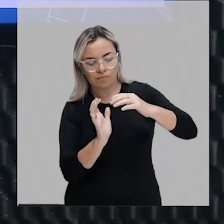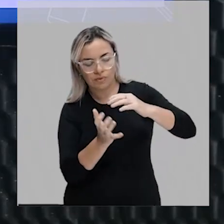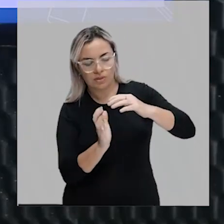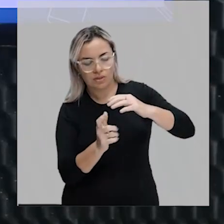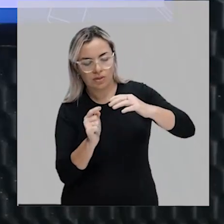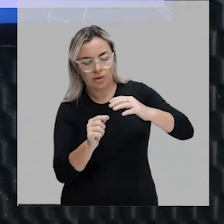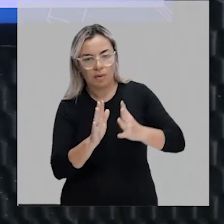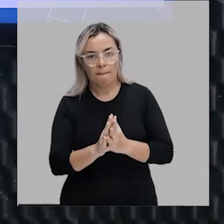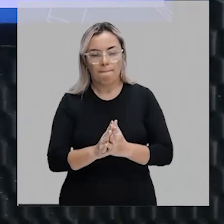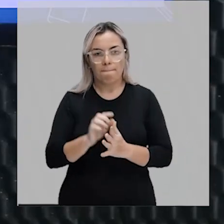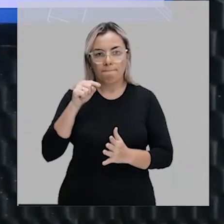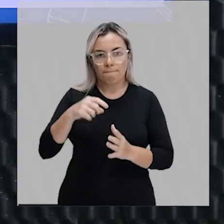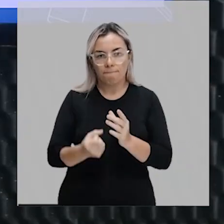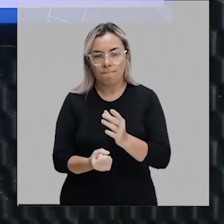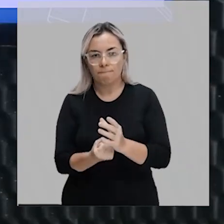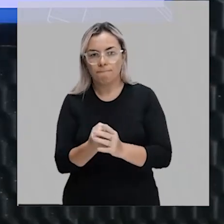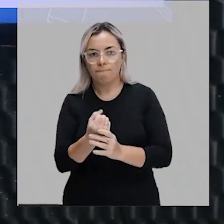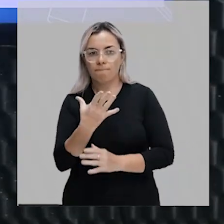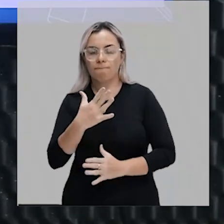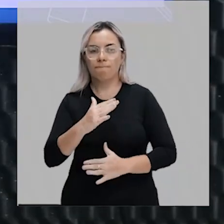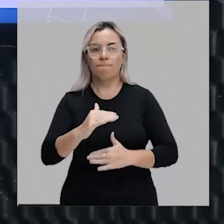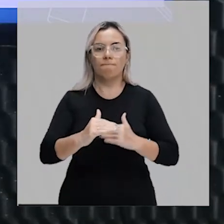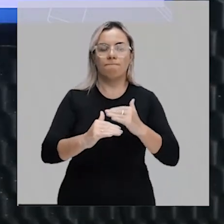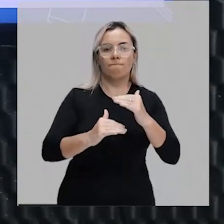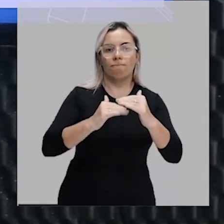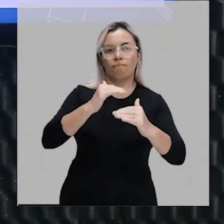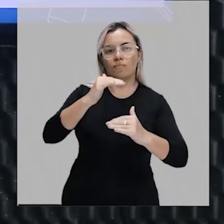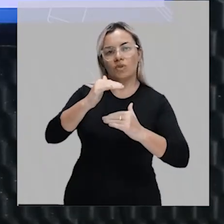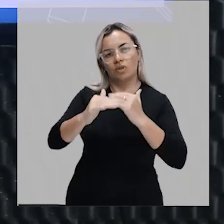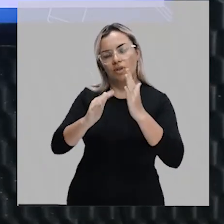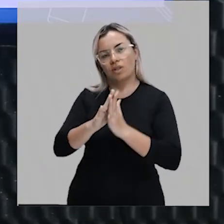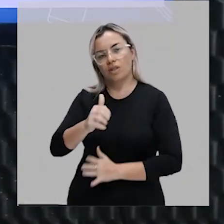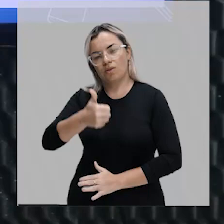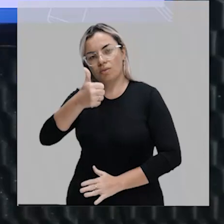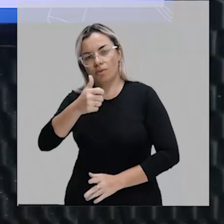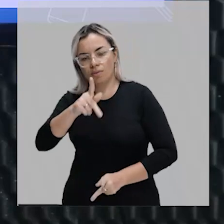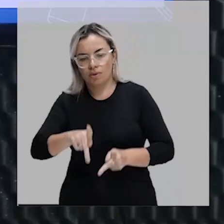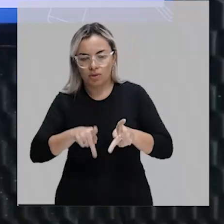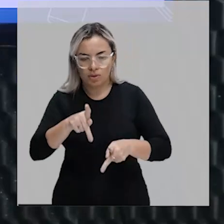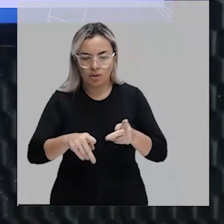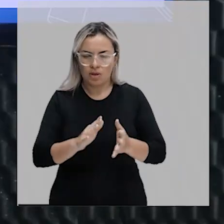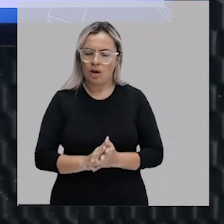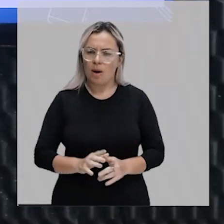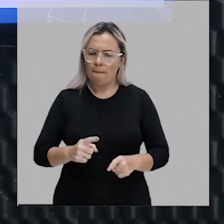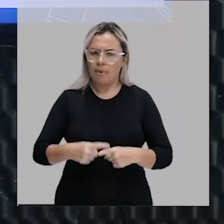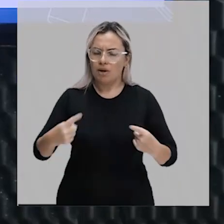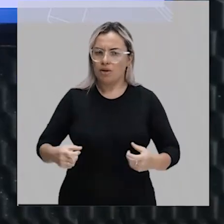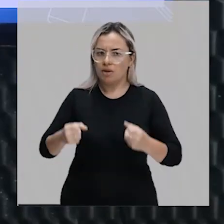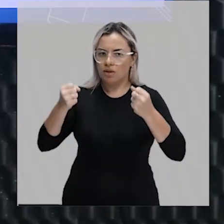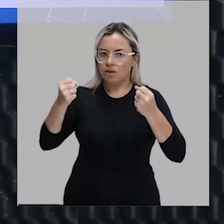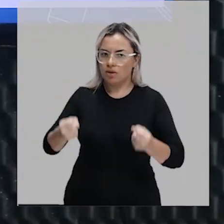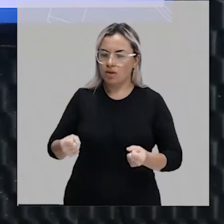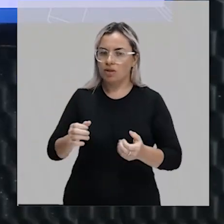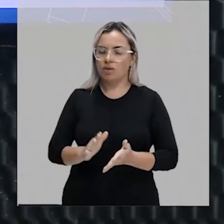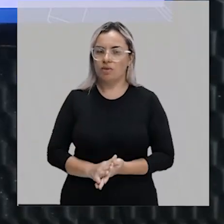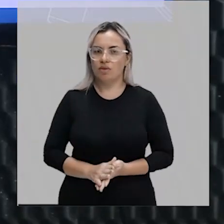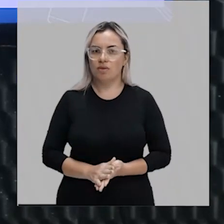a ideia do surgimento das primeiras civilizações. Mas nós poderíamos, por exemplo, falar da